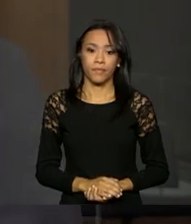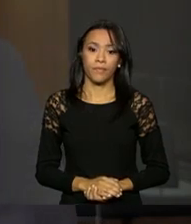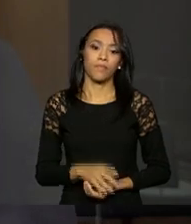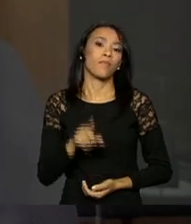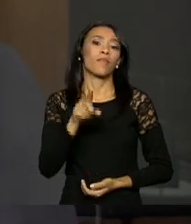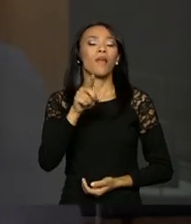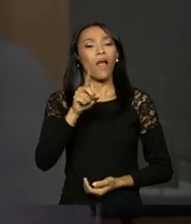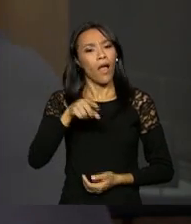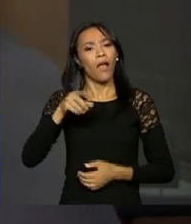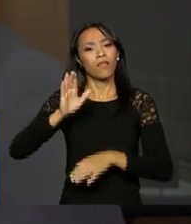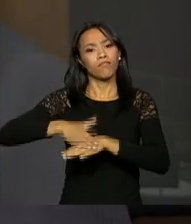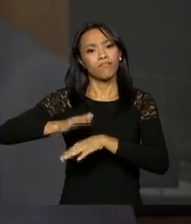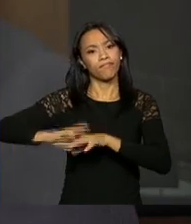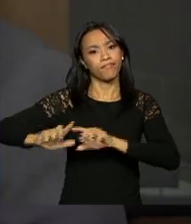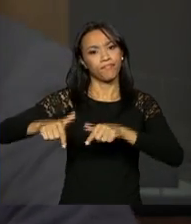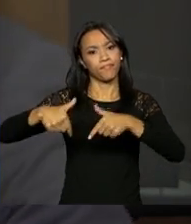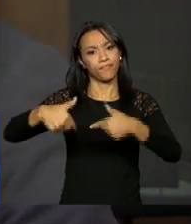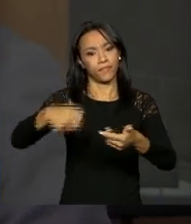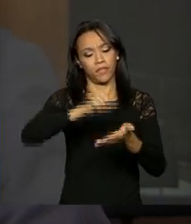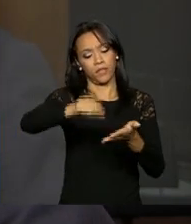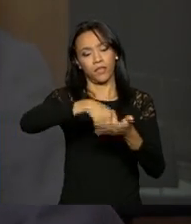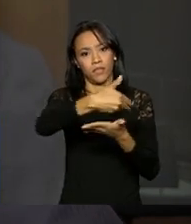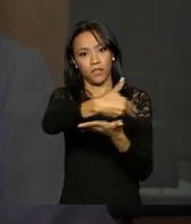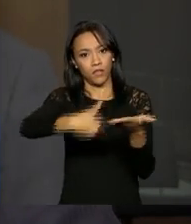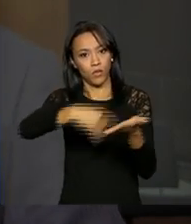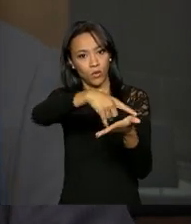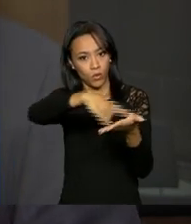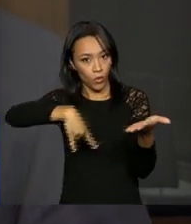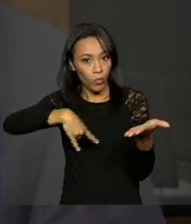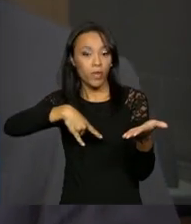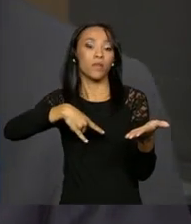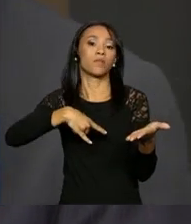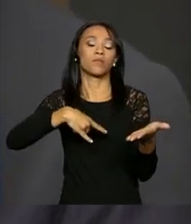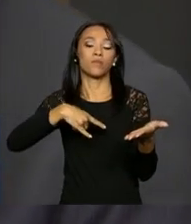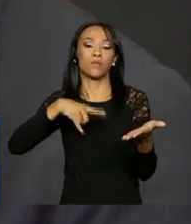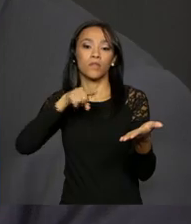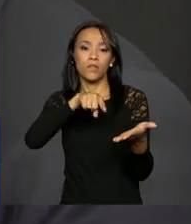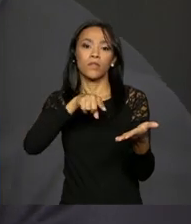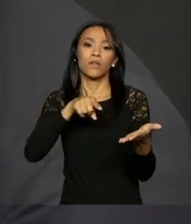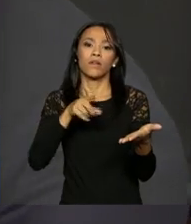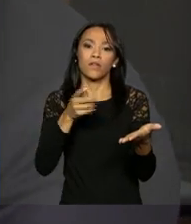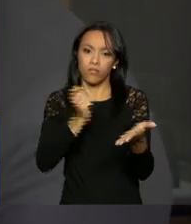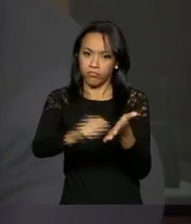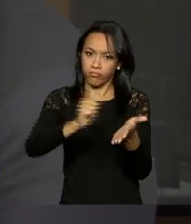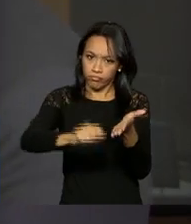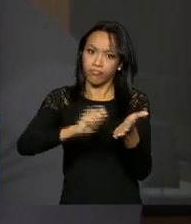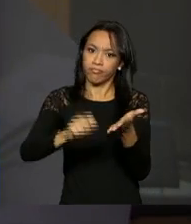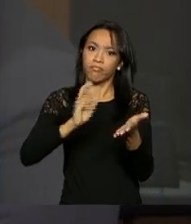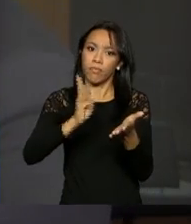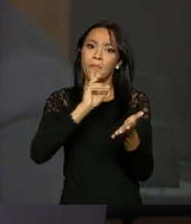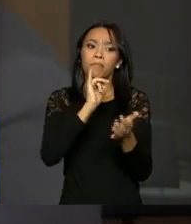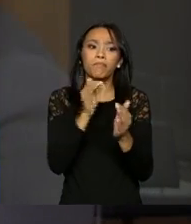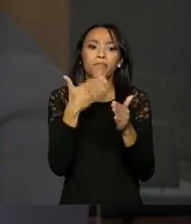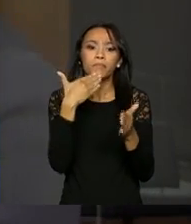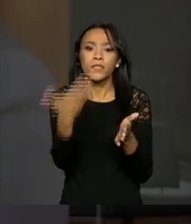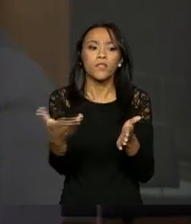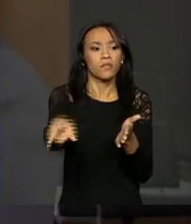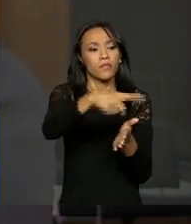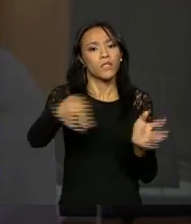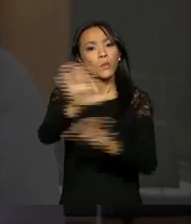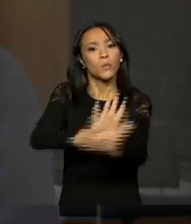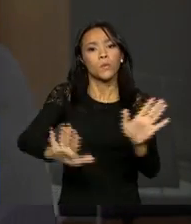São ações definidas na portaria não apenas vinculadas a obras, mas também a ações, a conduta